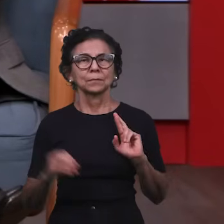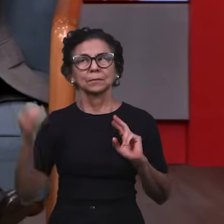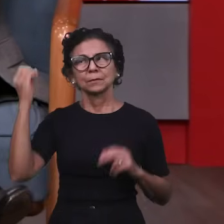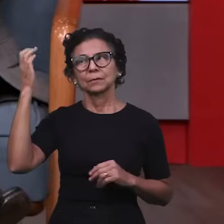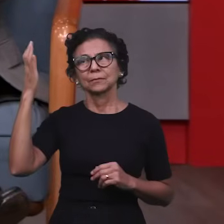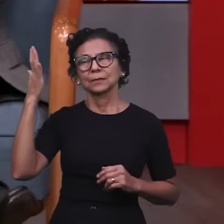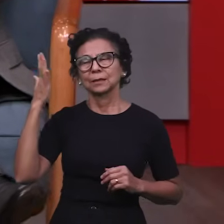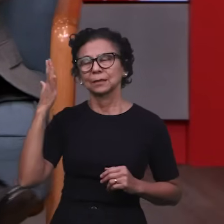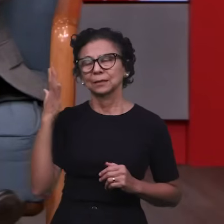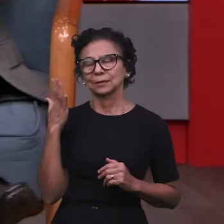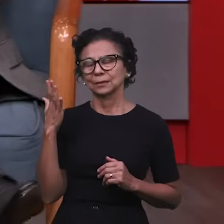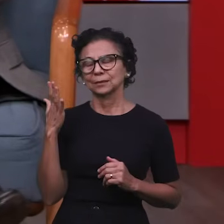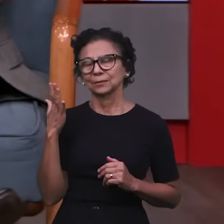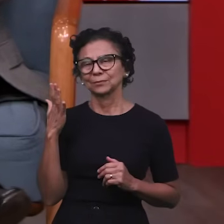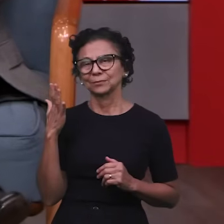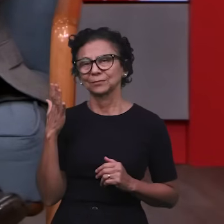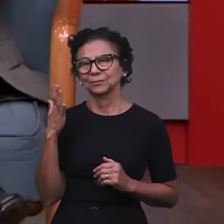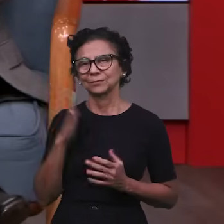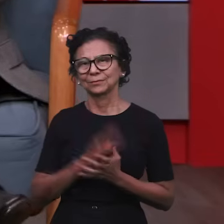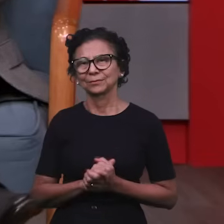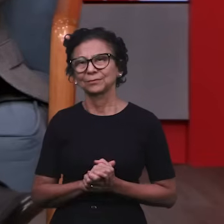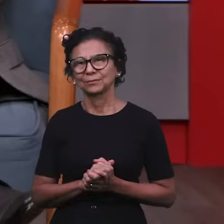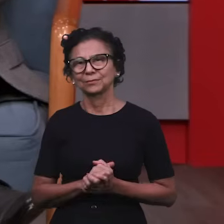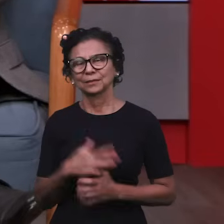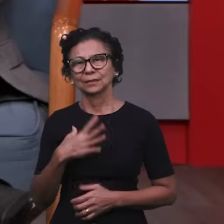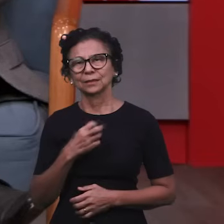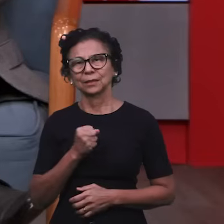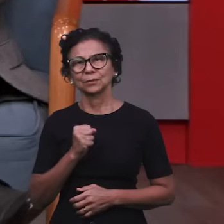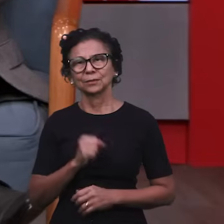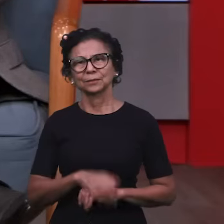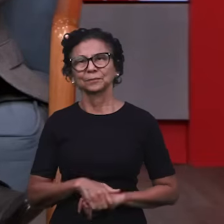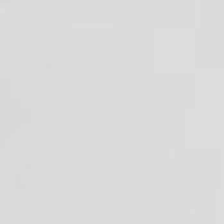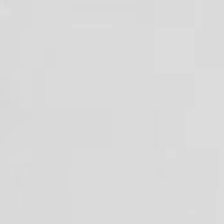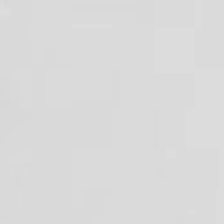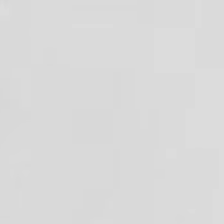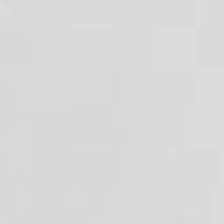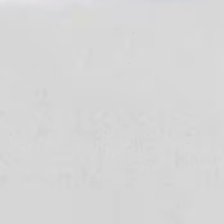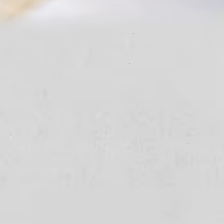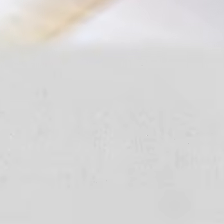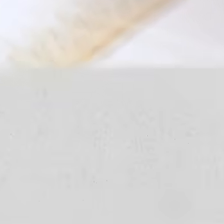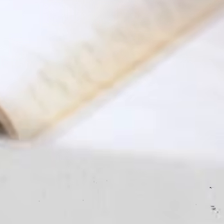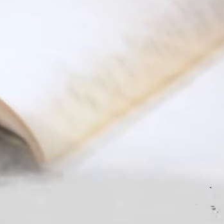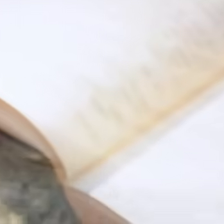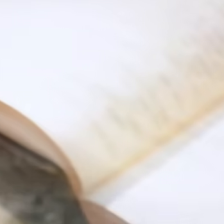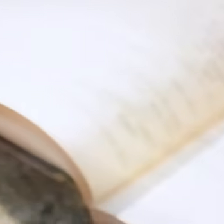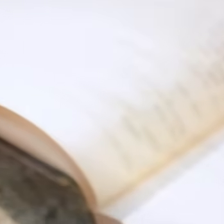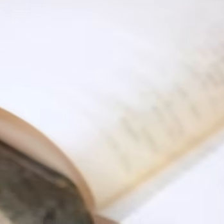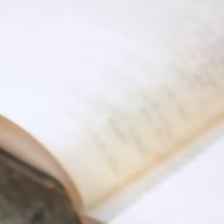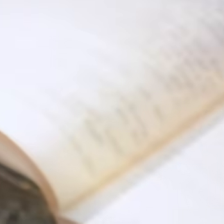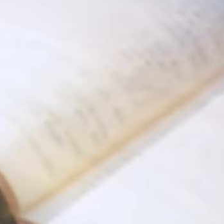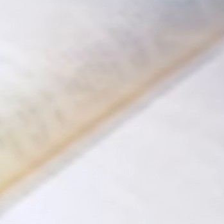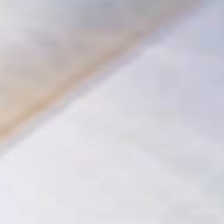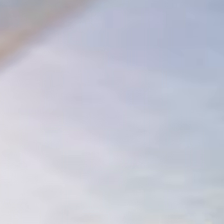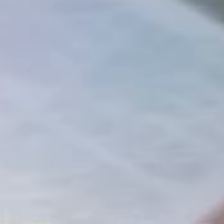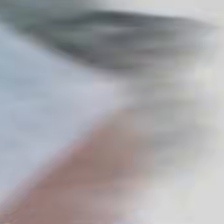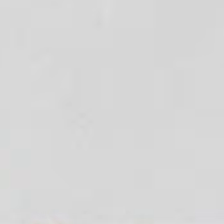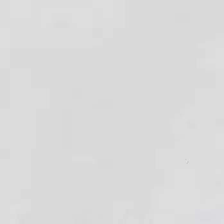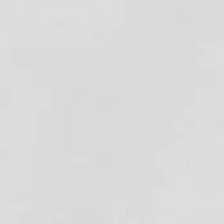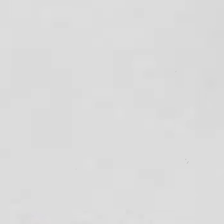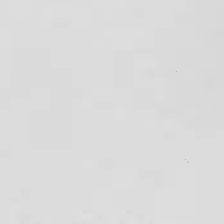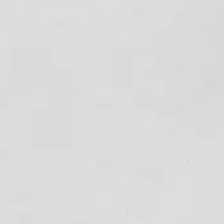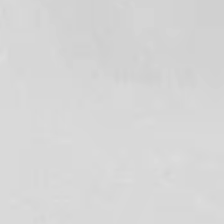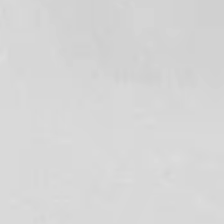revelação que atinge a alma do homem. A paz do Senhor a todos.